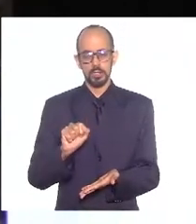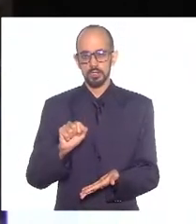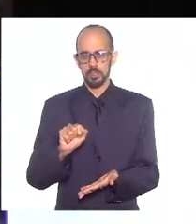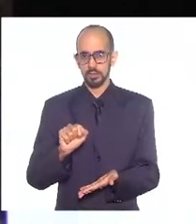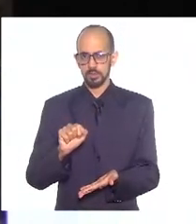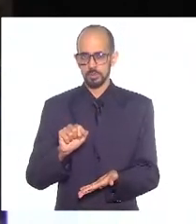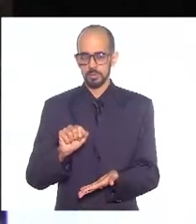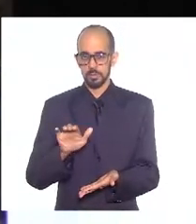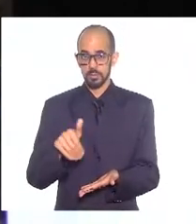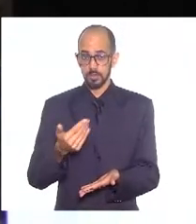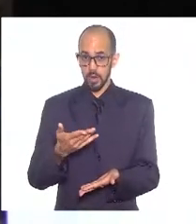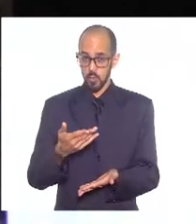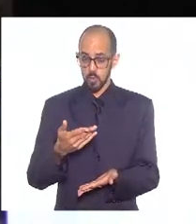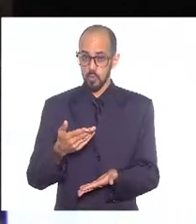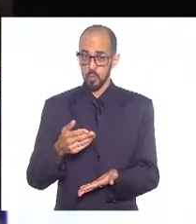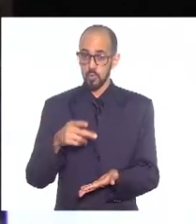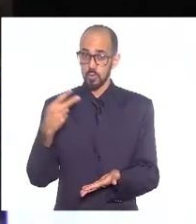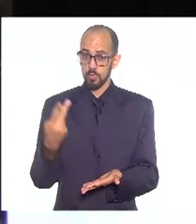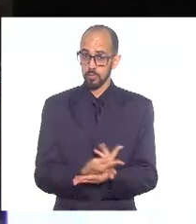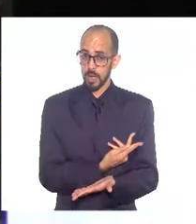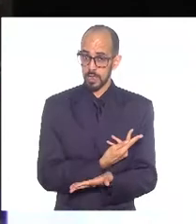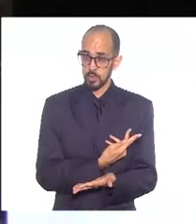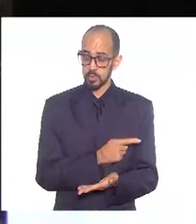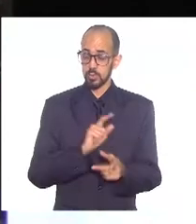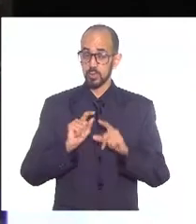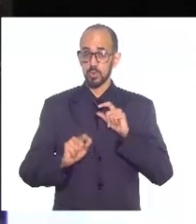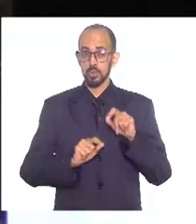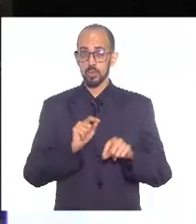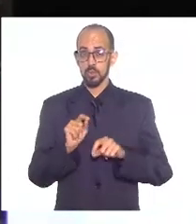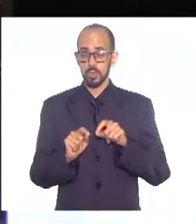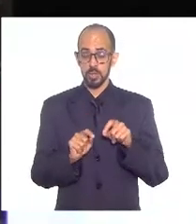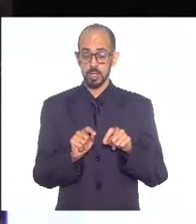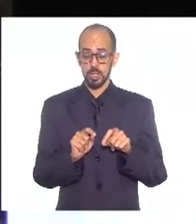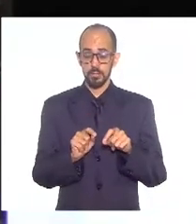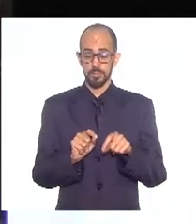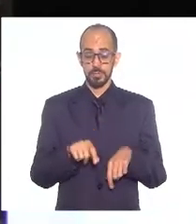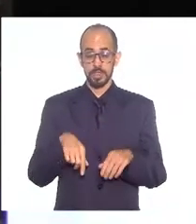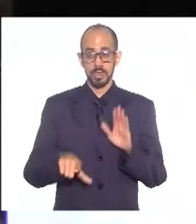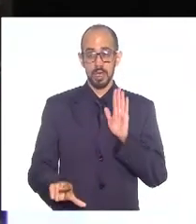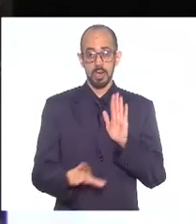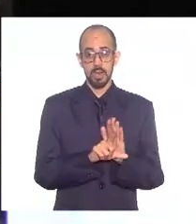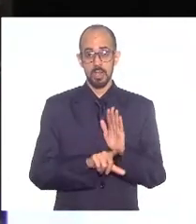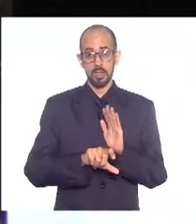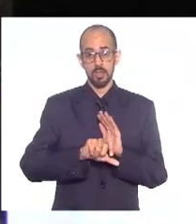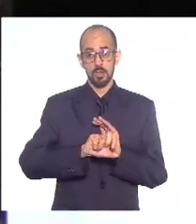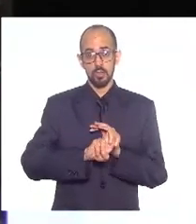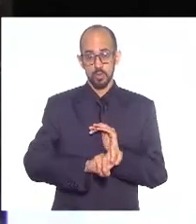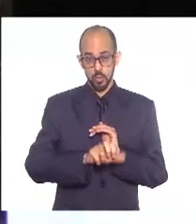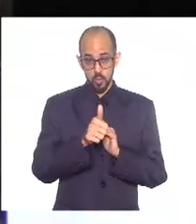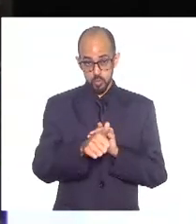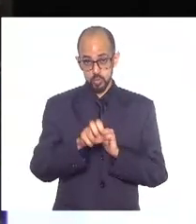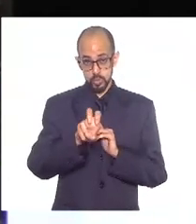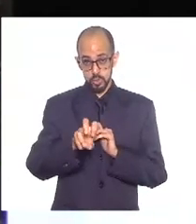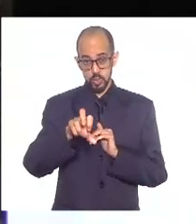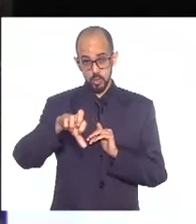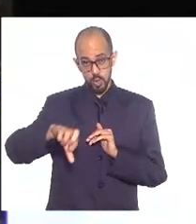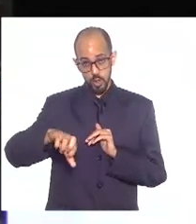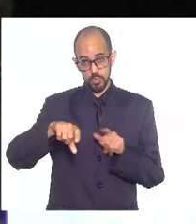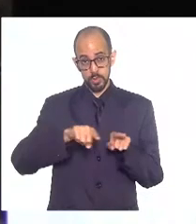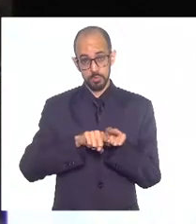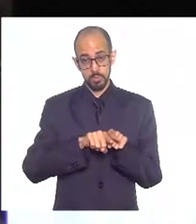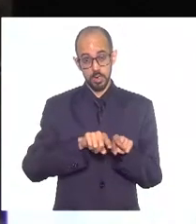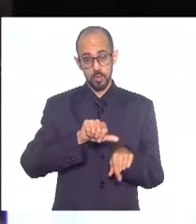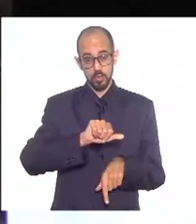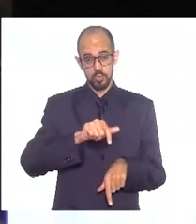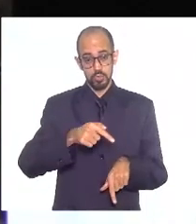fato é que essa lei 159 e agora 178 reconhece a falência do